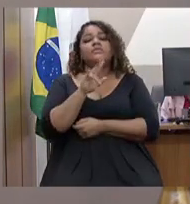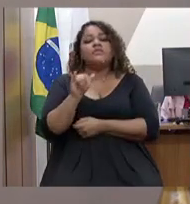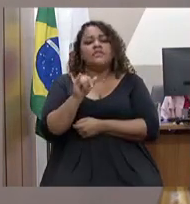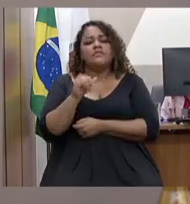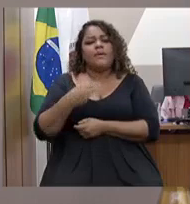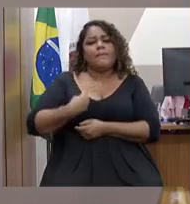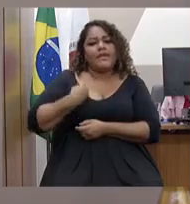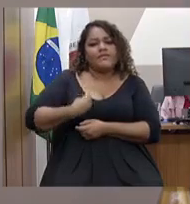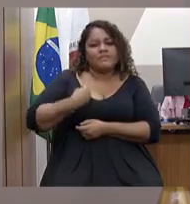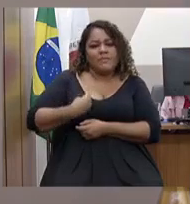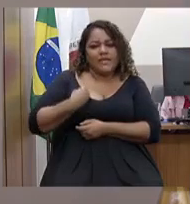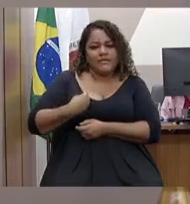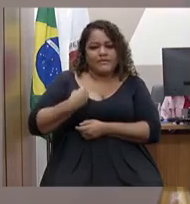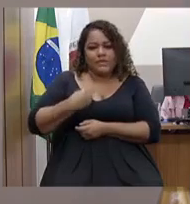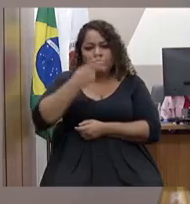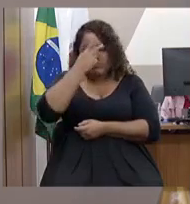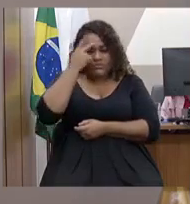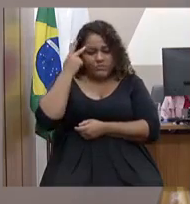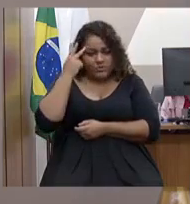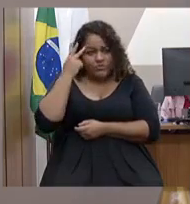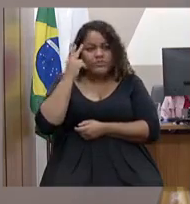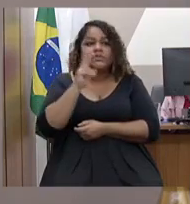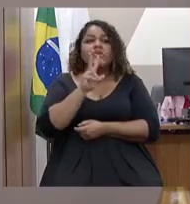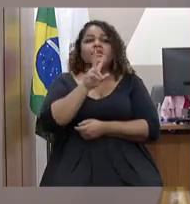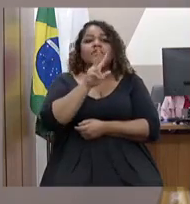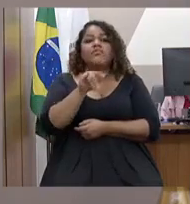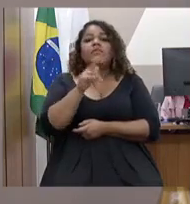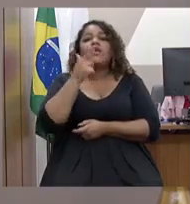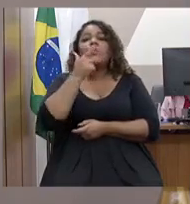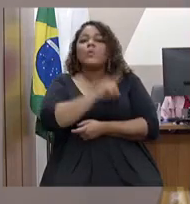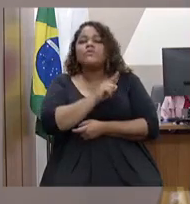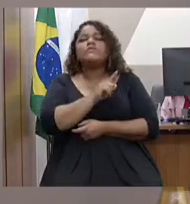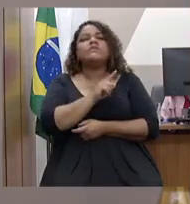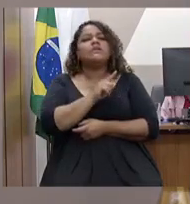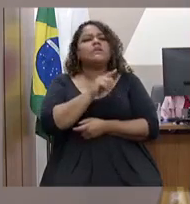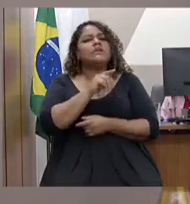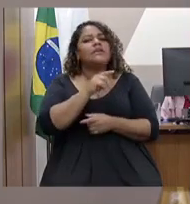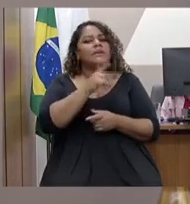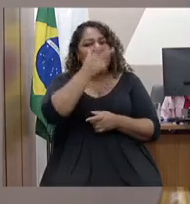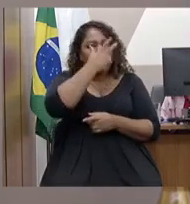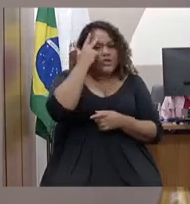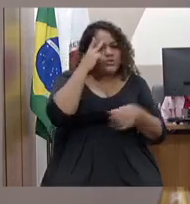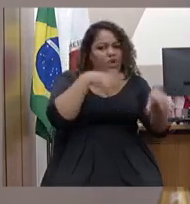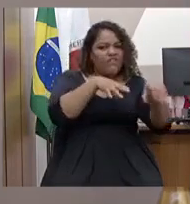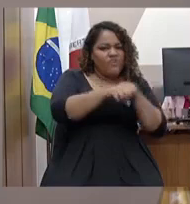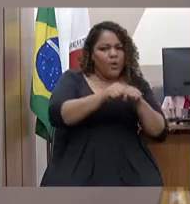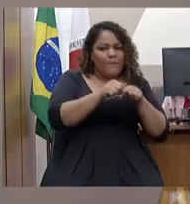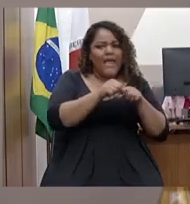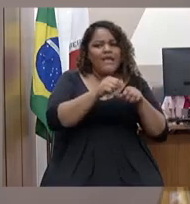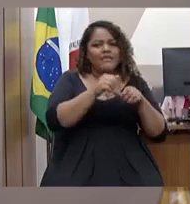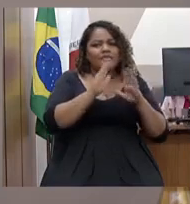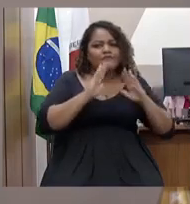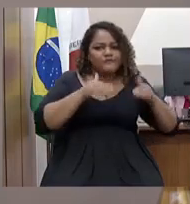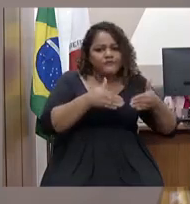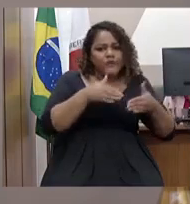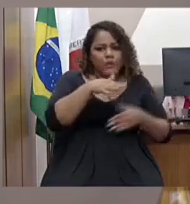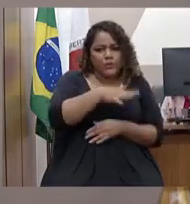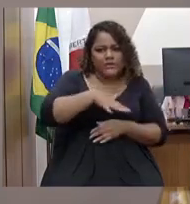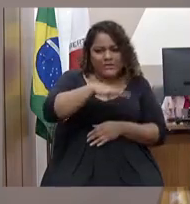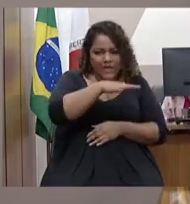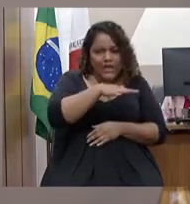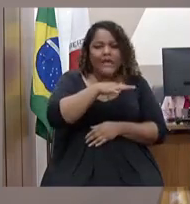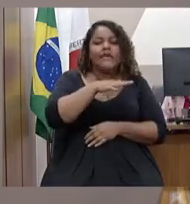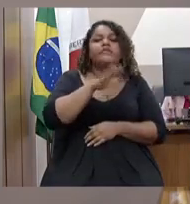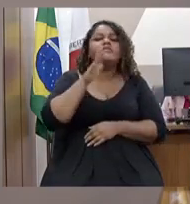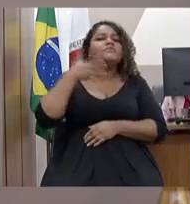colocar da luz né da toda o foco nessa questão dos assistentes de trabalho